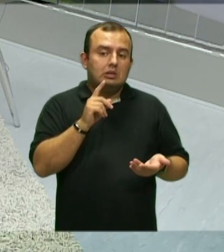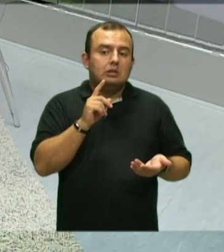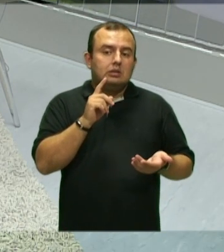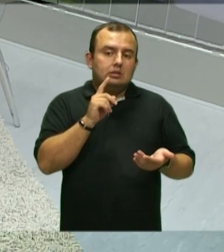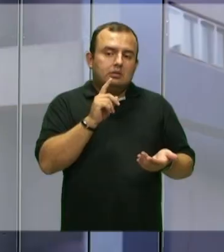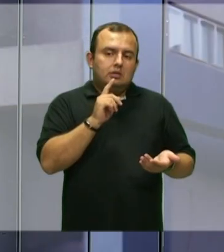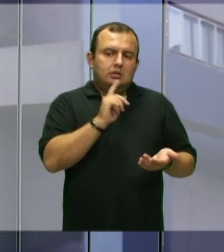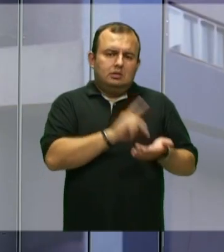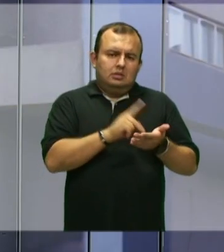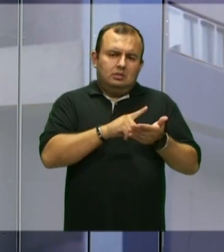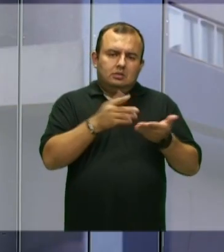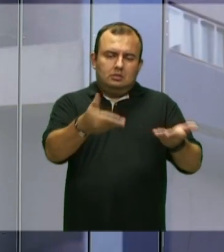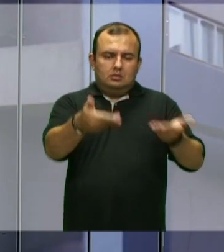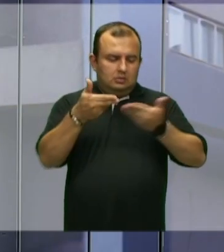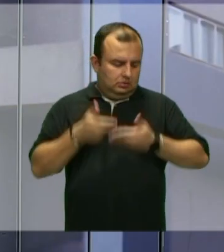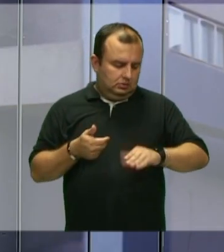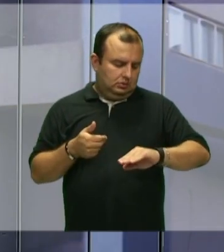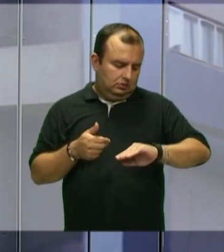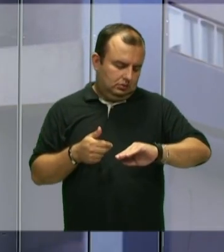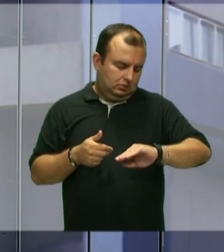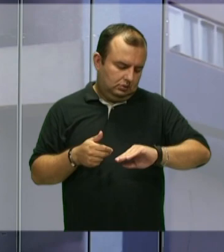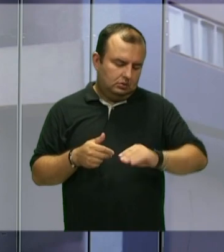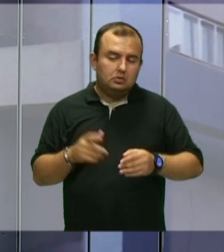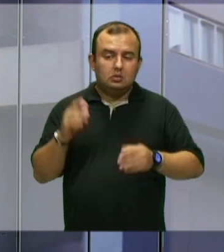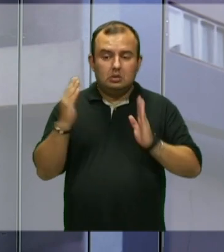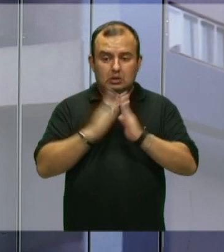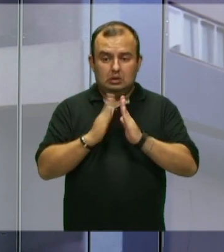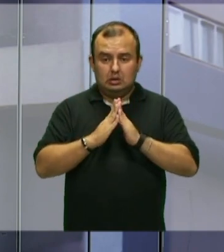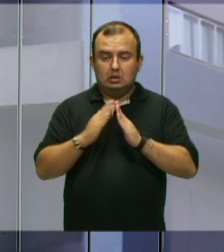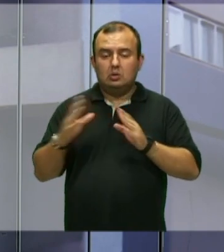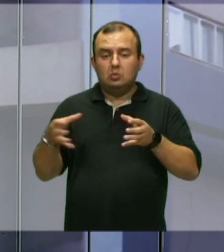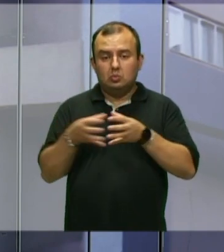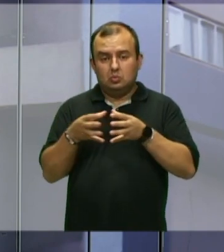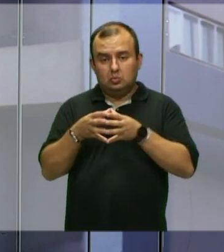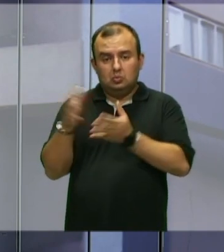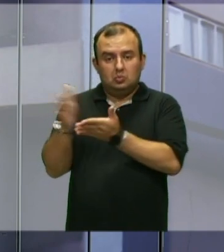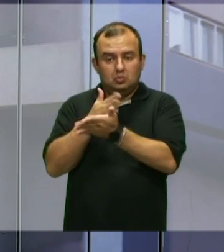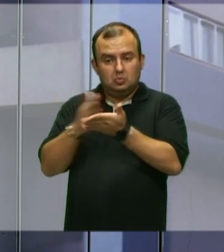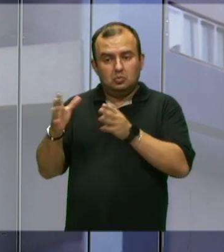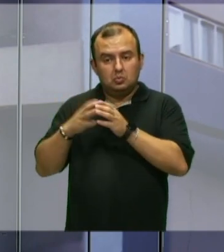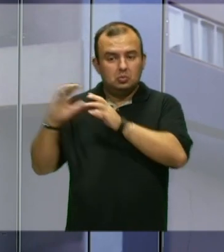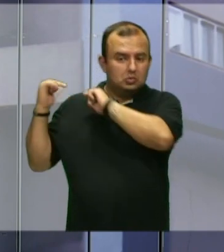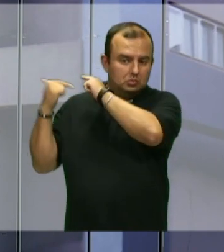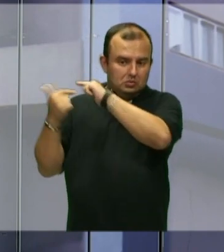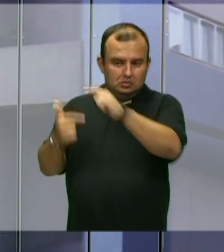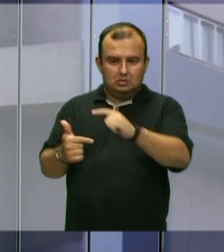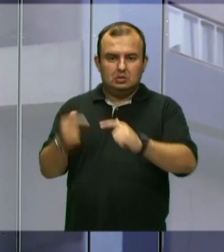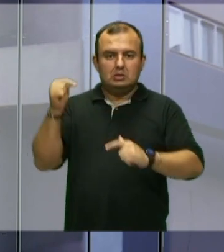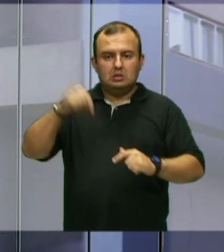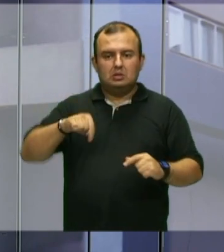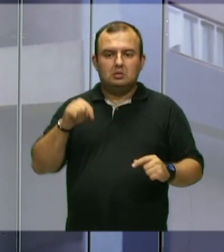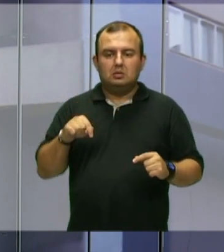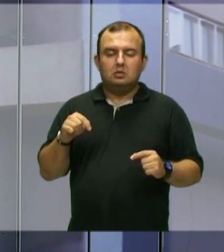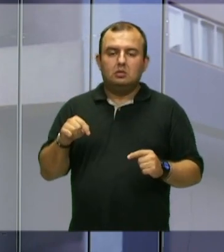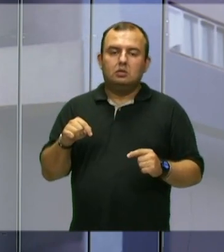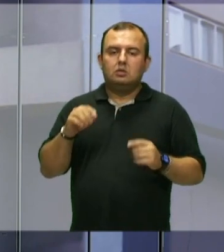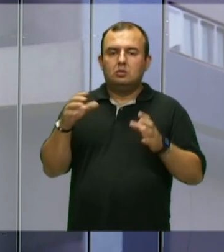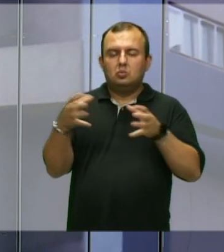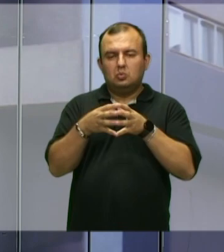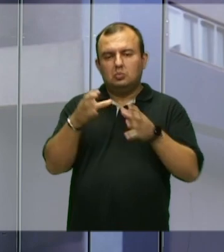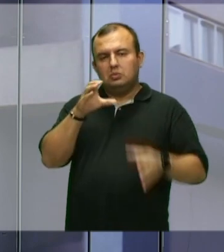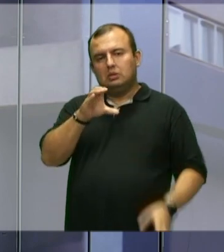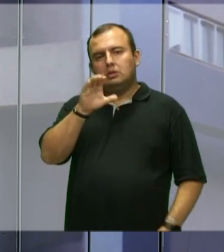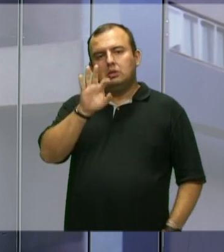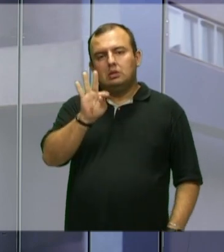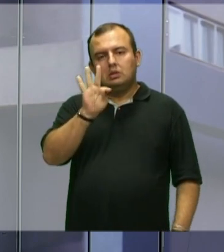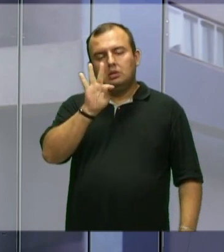aqui uma visita na casa de alguns grupos tradicionalistas, né? Aqueles grupos de CTG, grupos